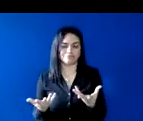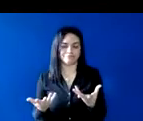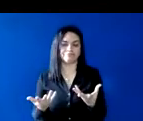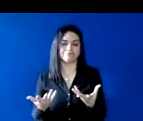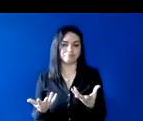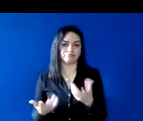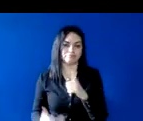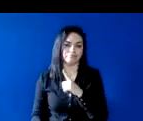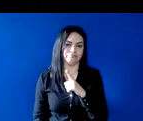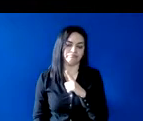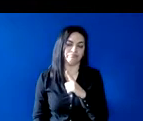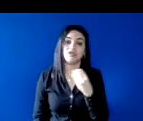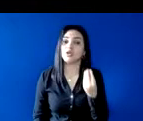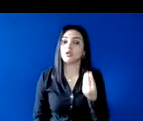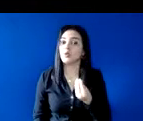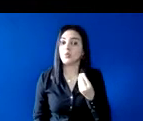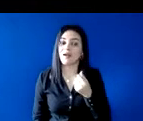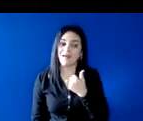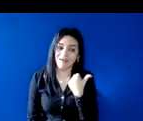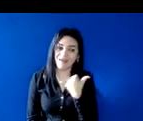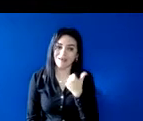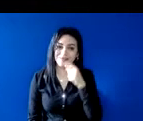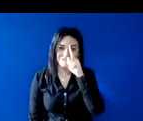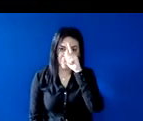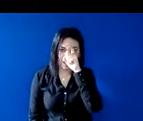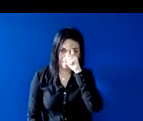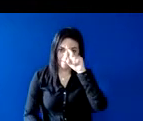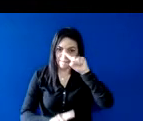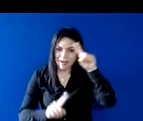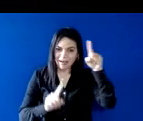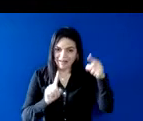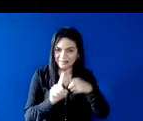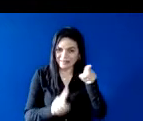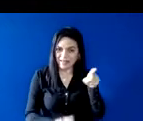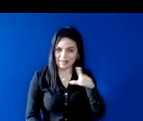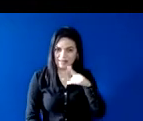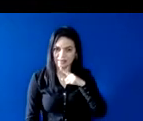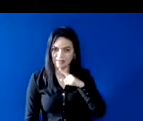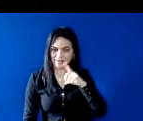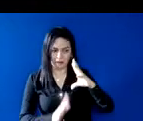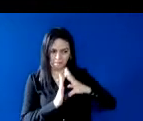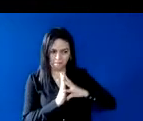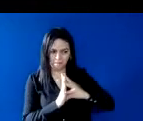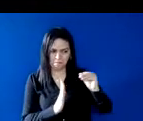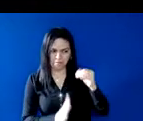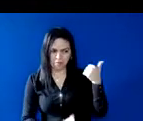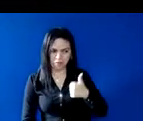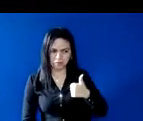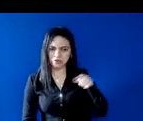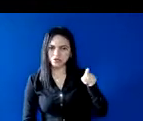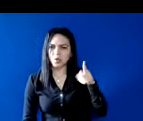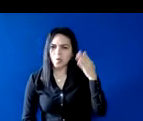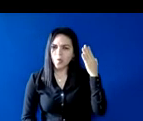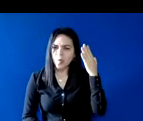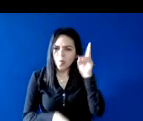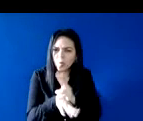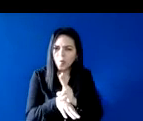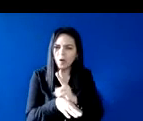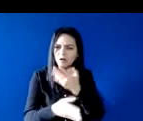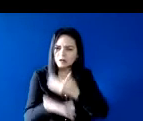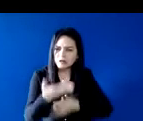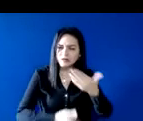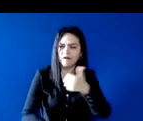né, e essa maternidade onde existia ali um cuidado compartilhado entre